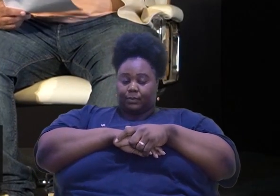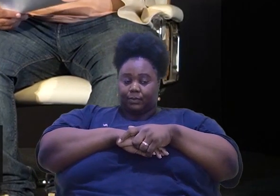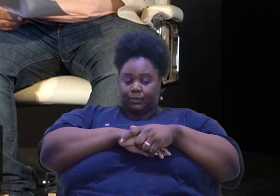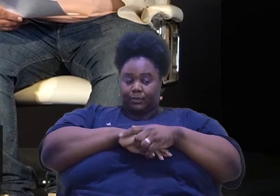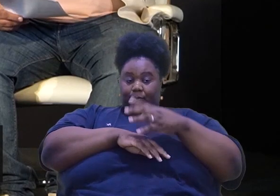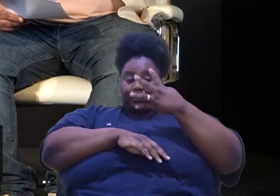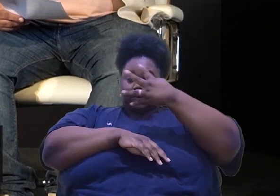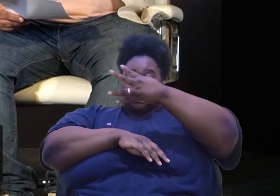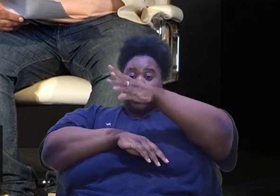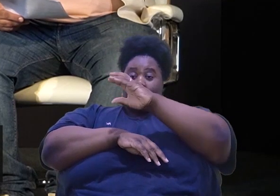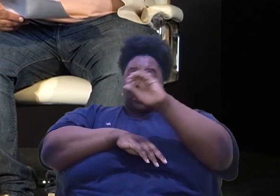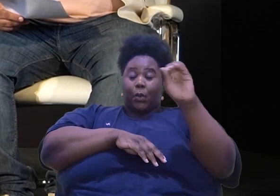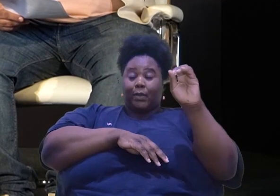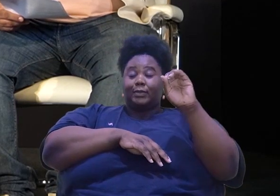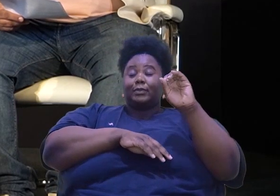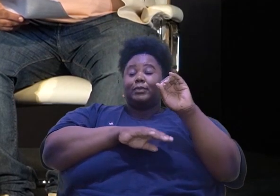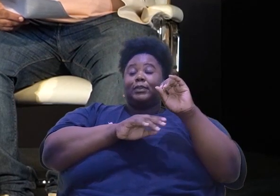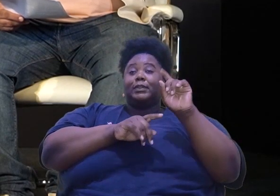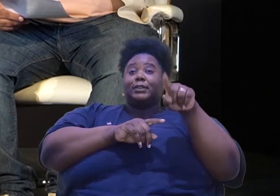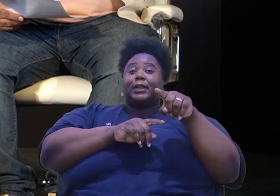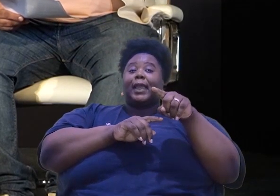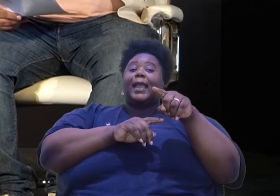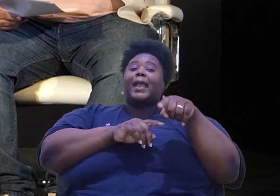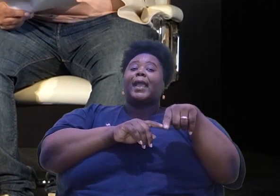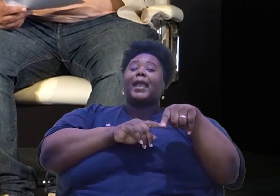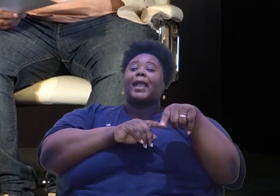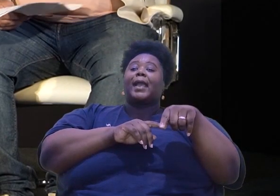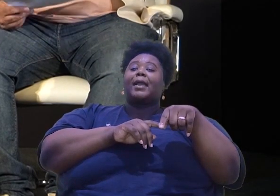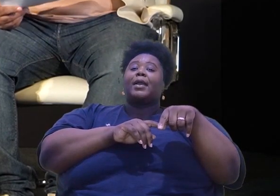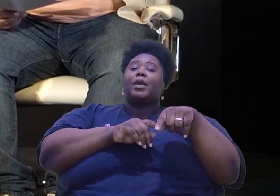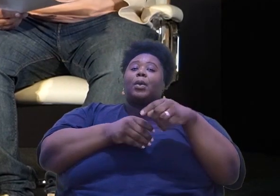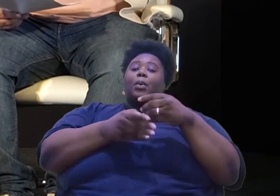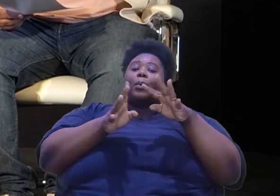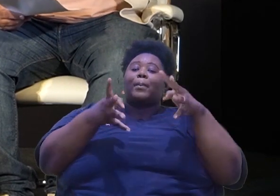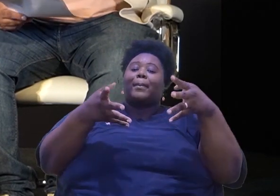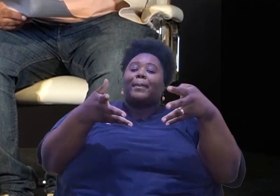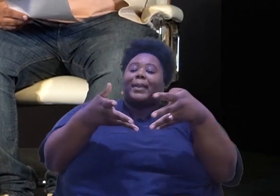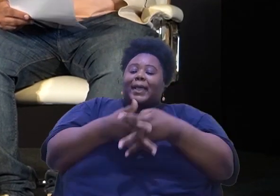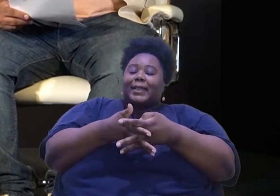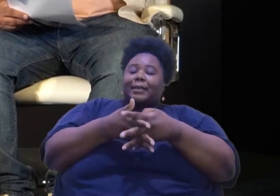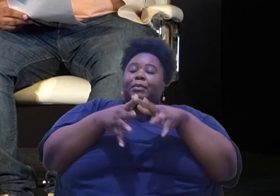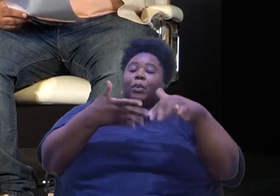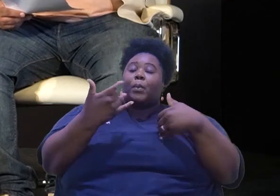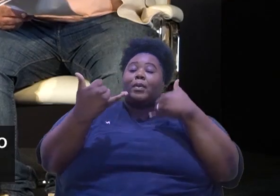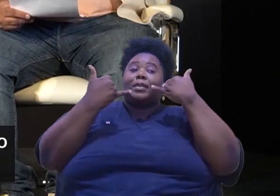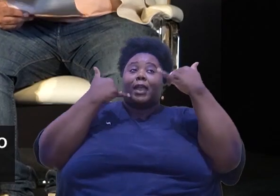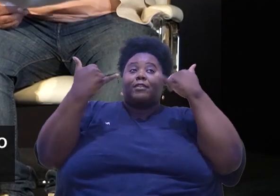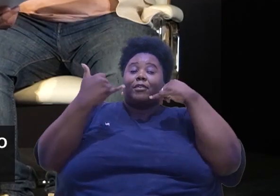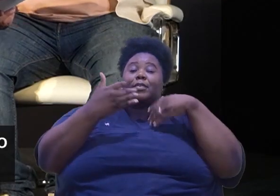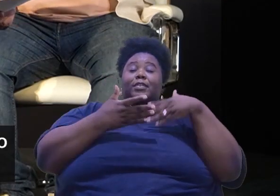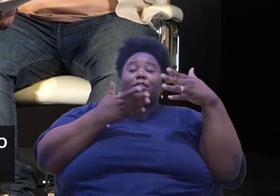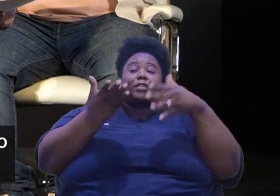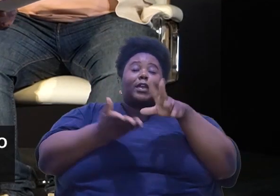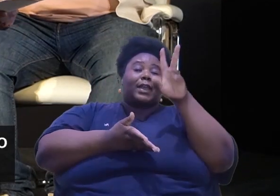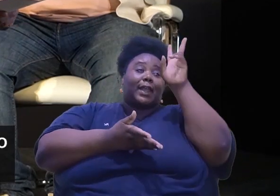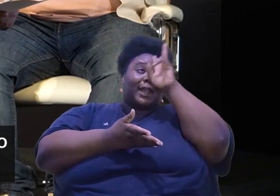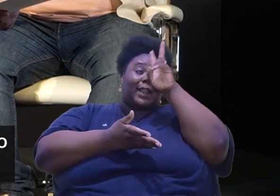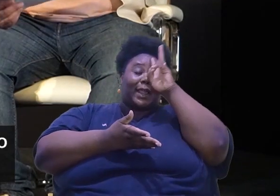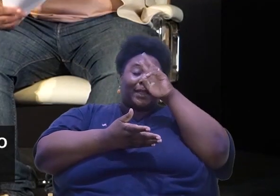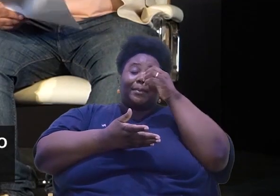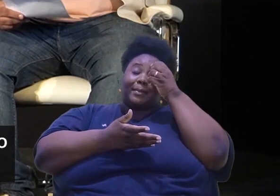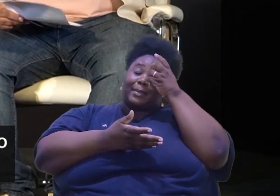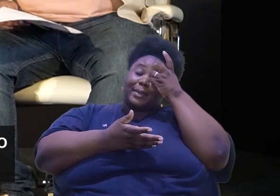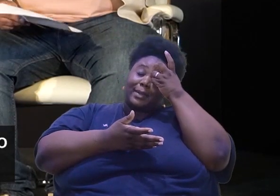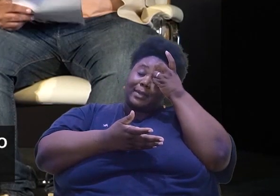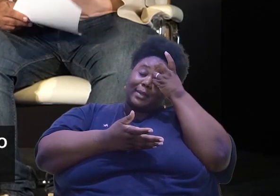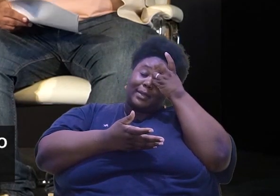são presépios. E assim que essa informação chegou no projeto, eu lembrei imediatamente de um